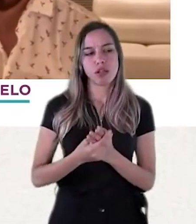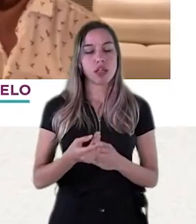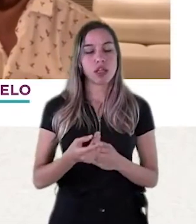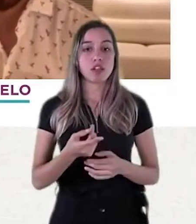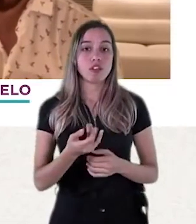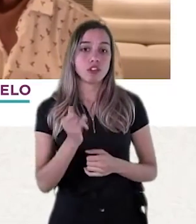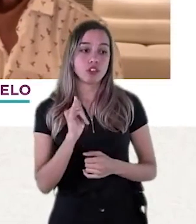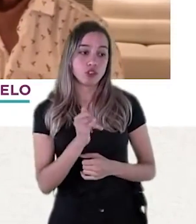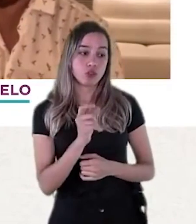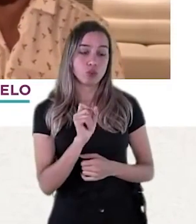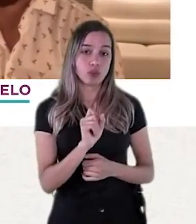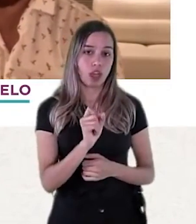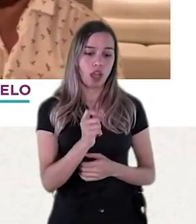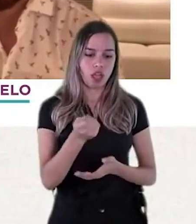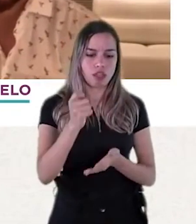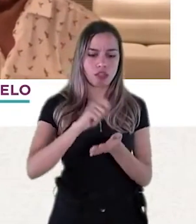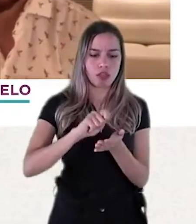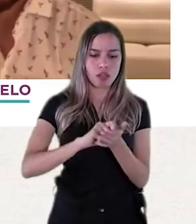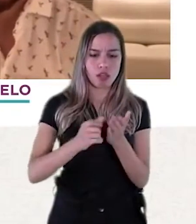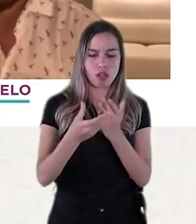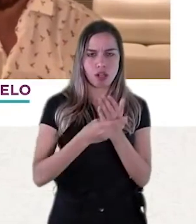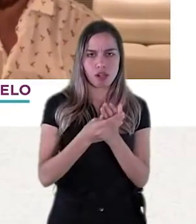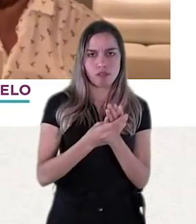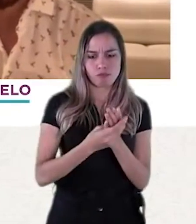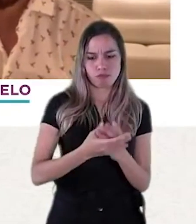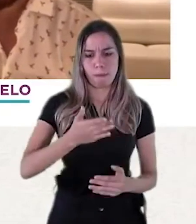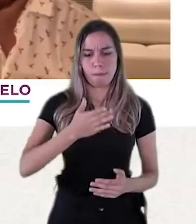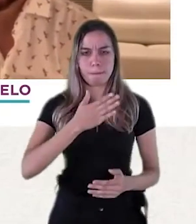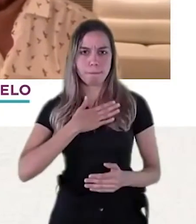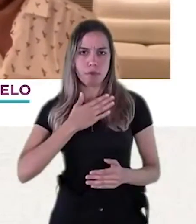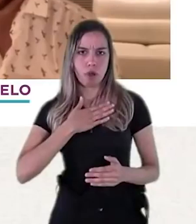própria. Como é que o senhor interpreta